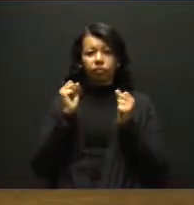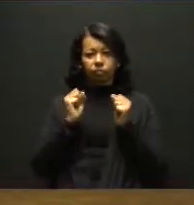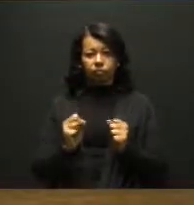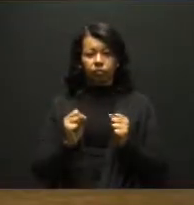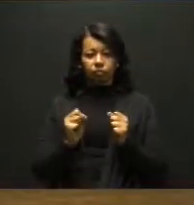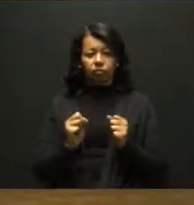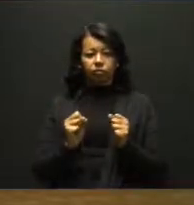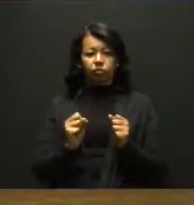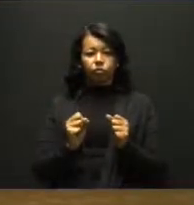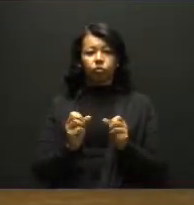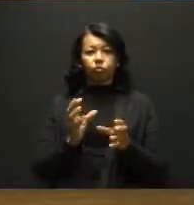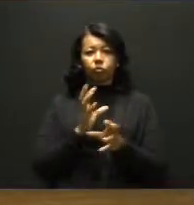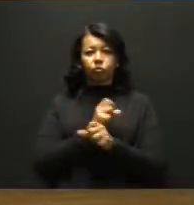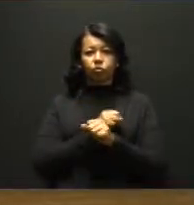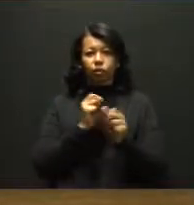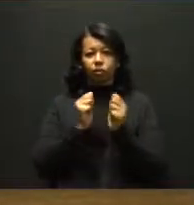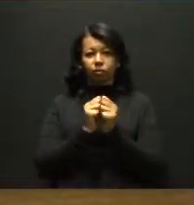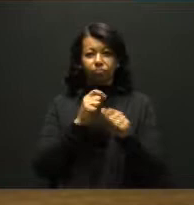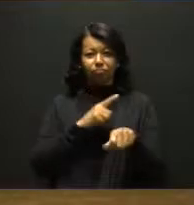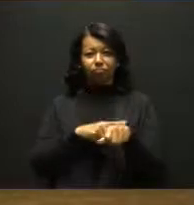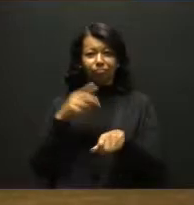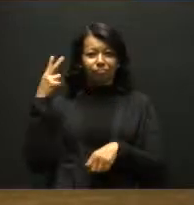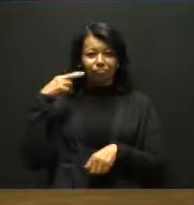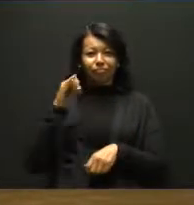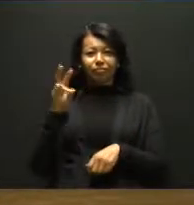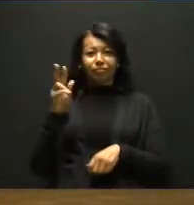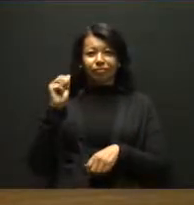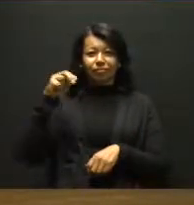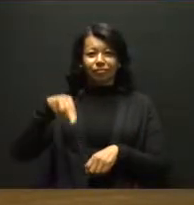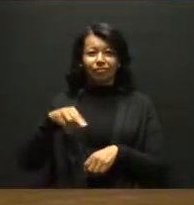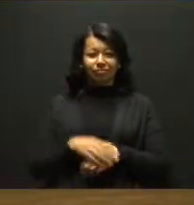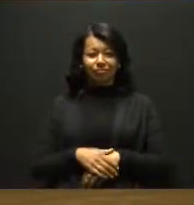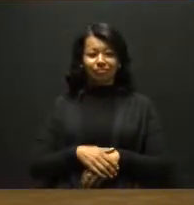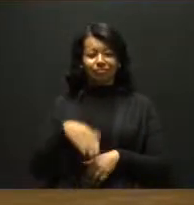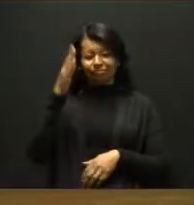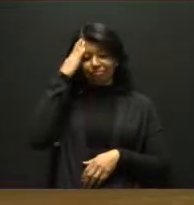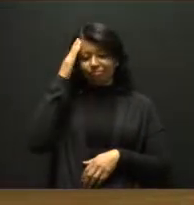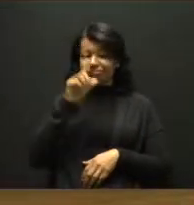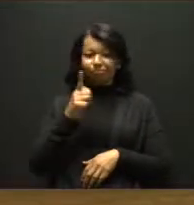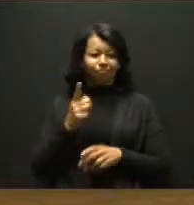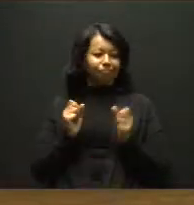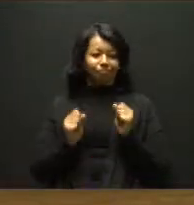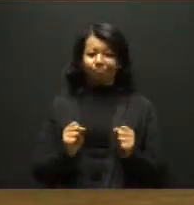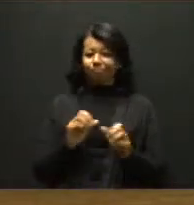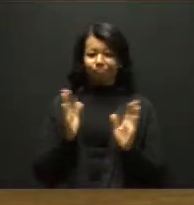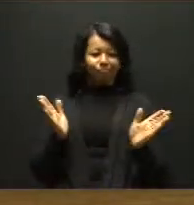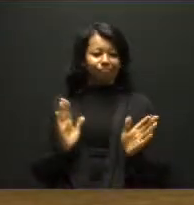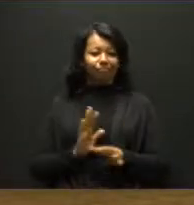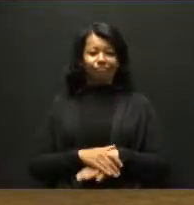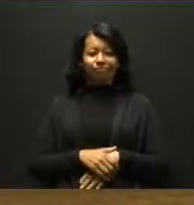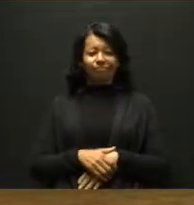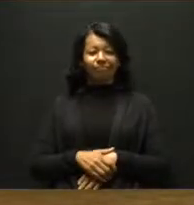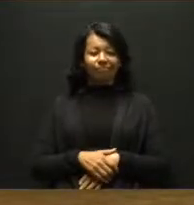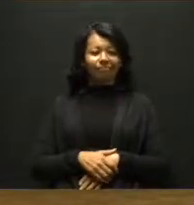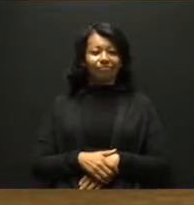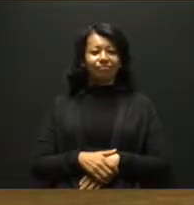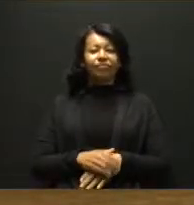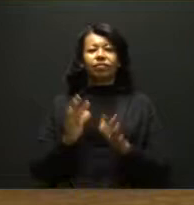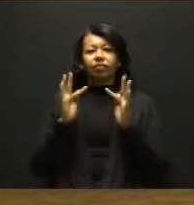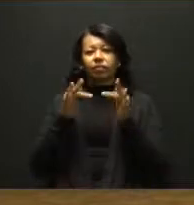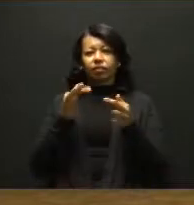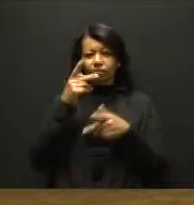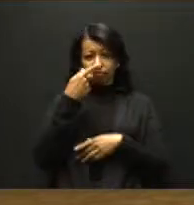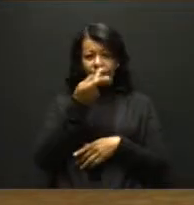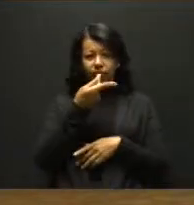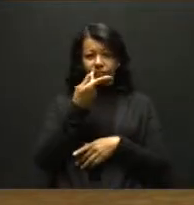acumular o tempo do vereador ivan sei que não posso brincando sem concluir a minha fala sobre a questão ainda